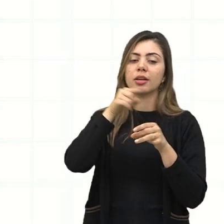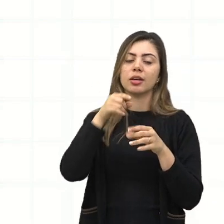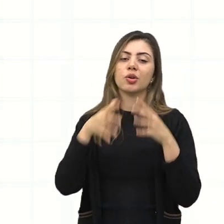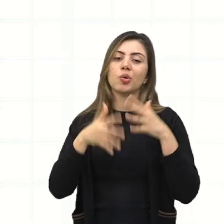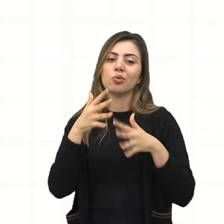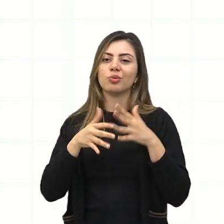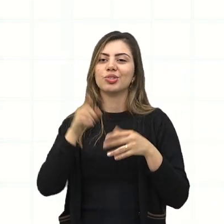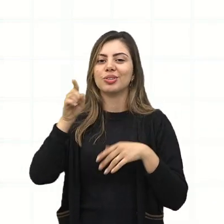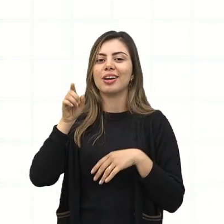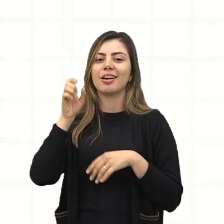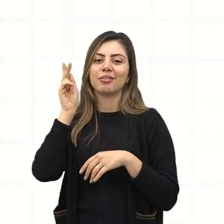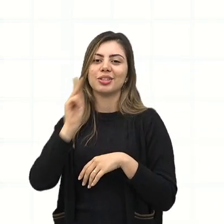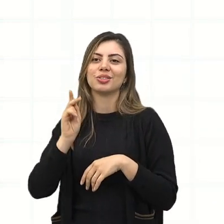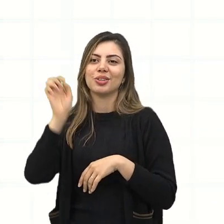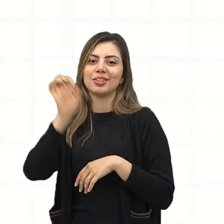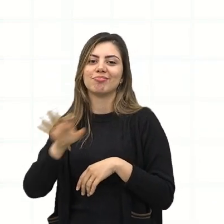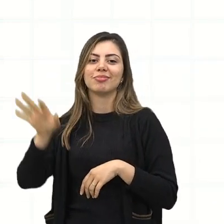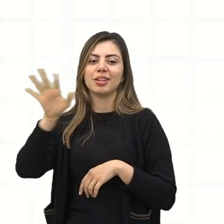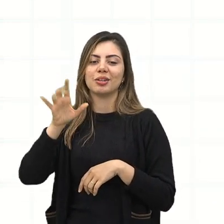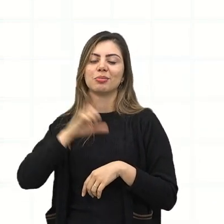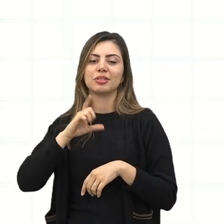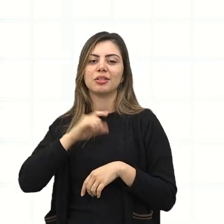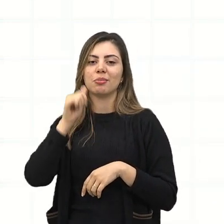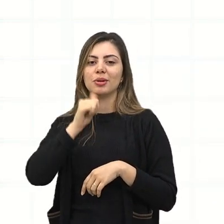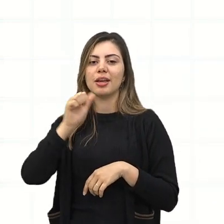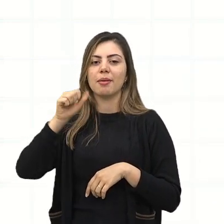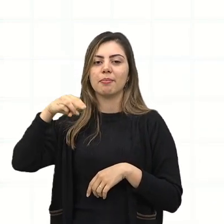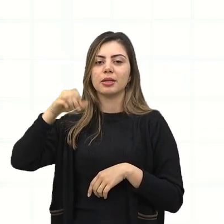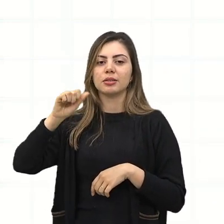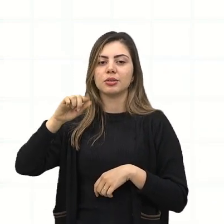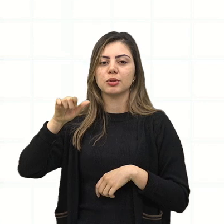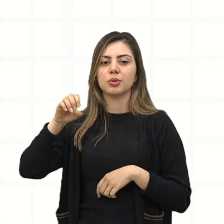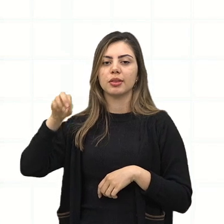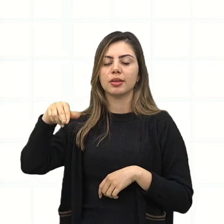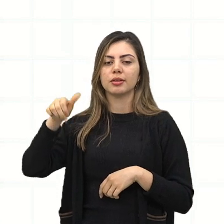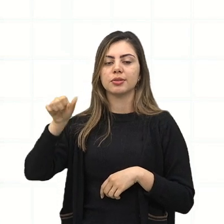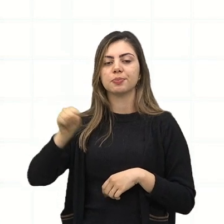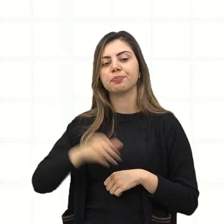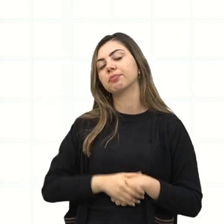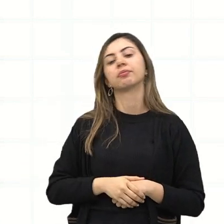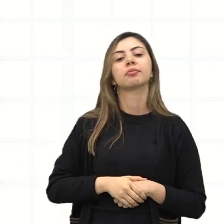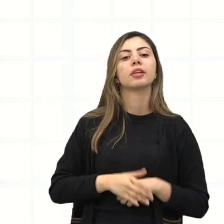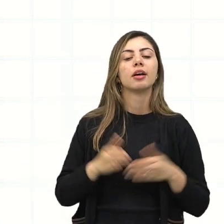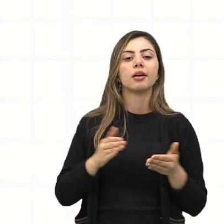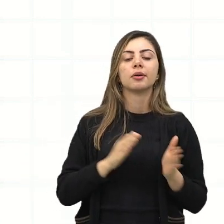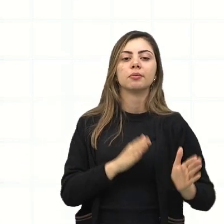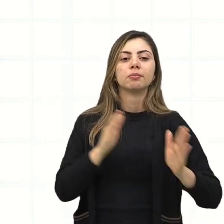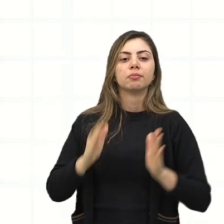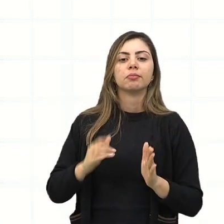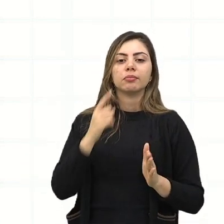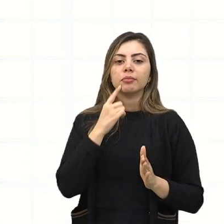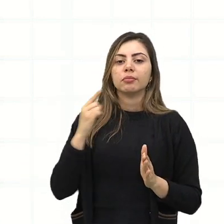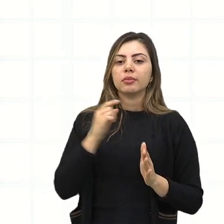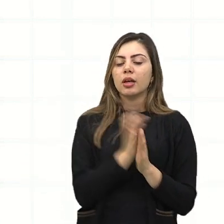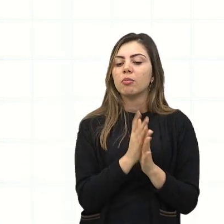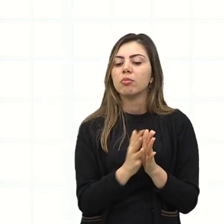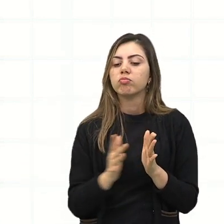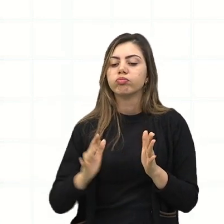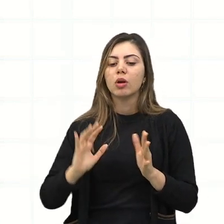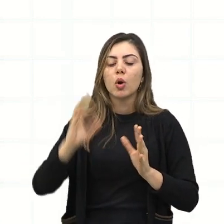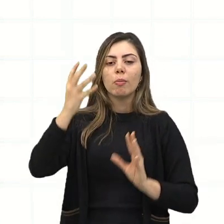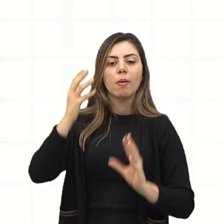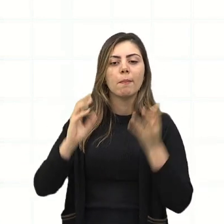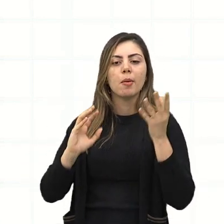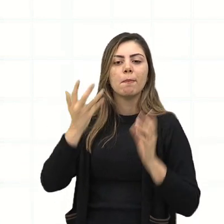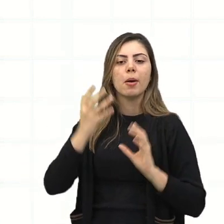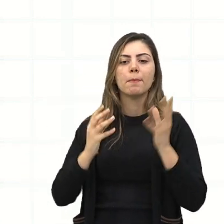Lá no desenvolvimento, após a apresentação, seguimos para o enredo, que é justamente tudo aquilo que vai acontecer. Eu